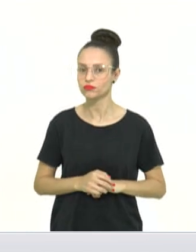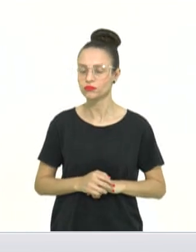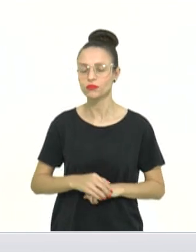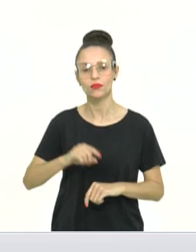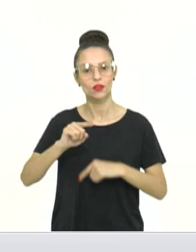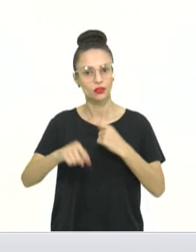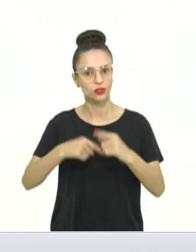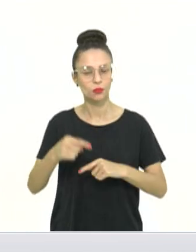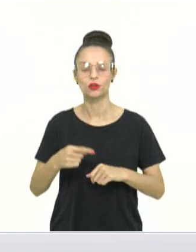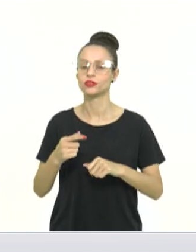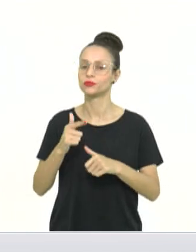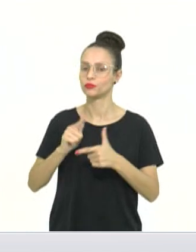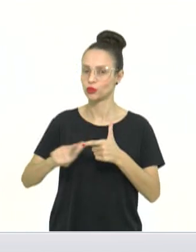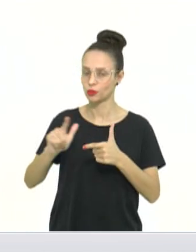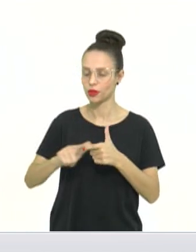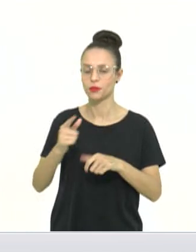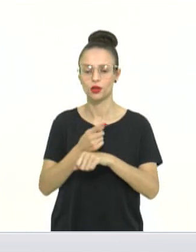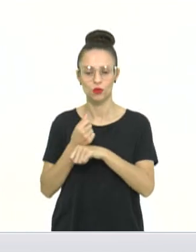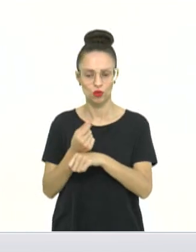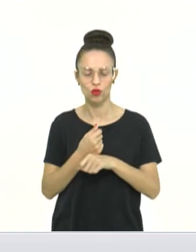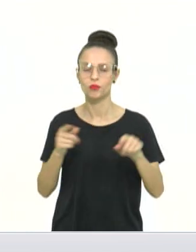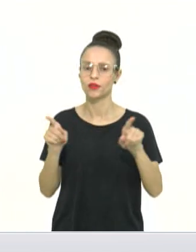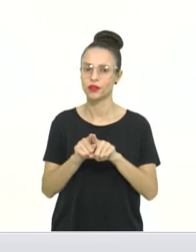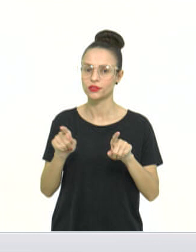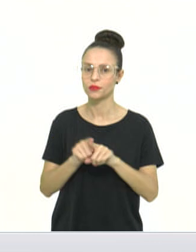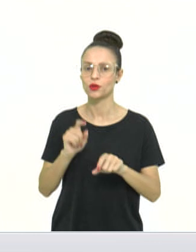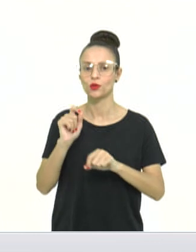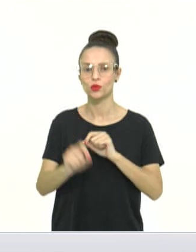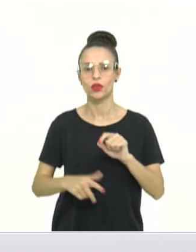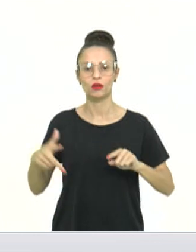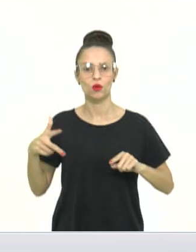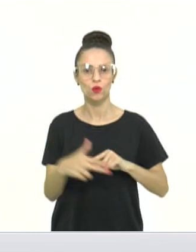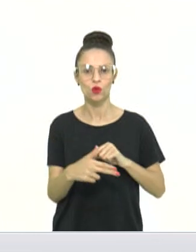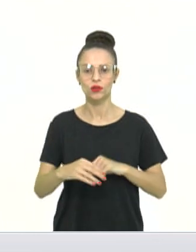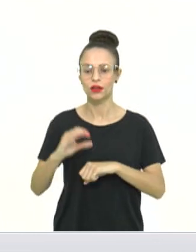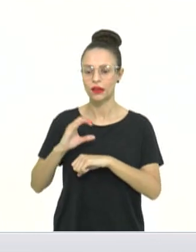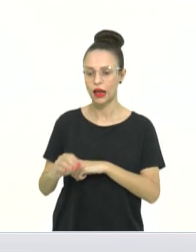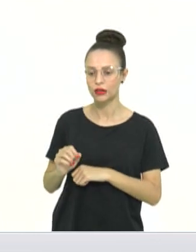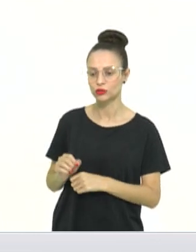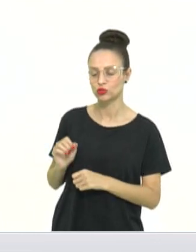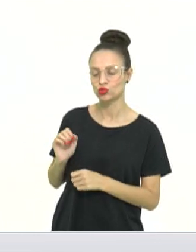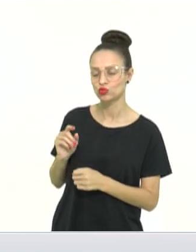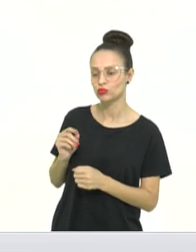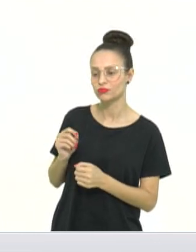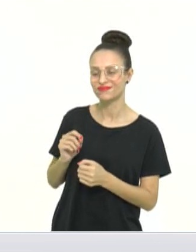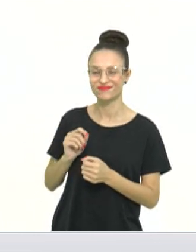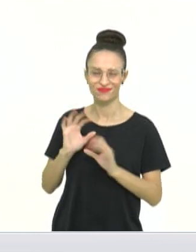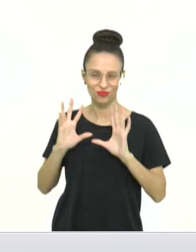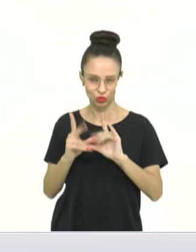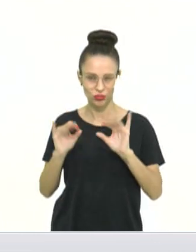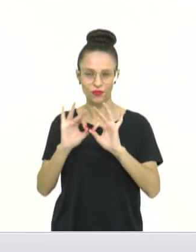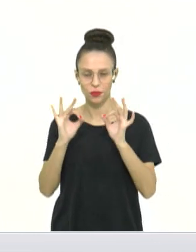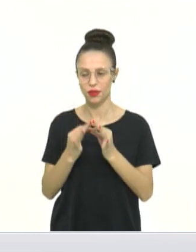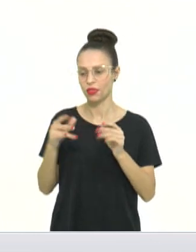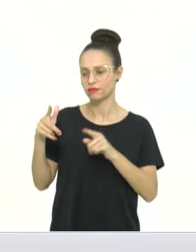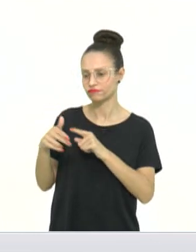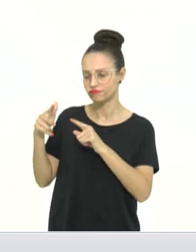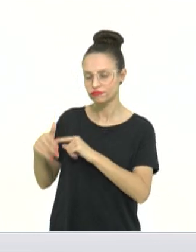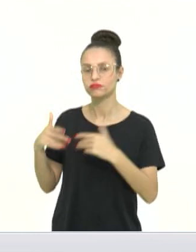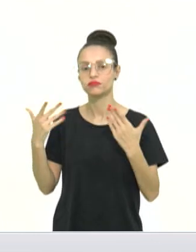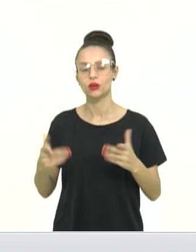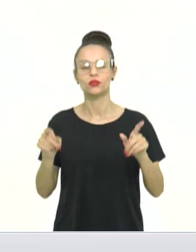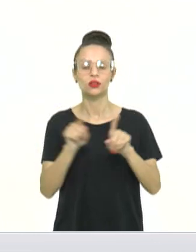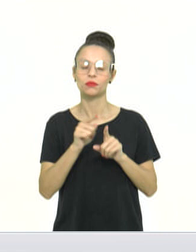os problemas econômicos e da mesma forma como foram cortados gastos extras em todas as famílias,